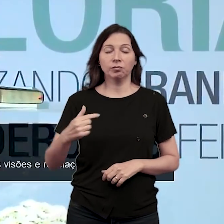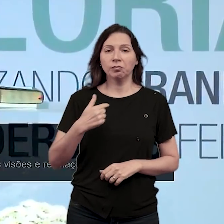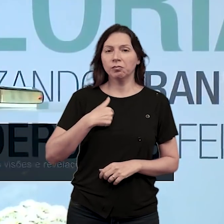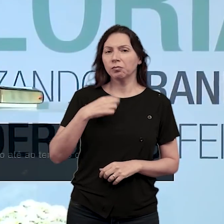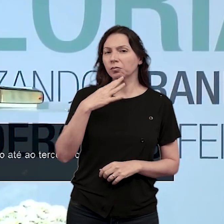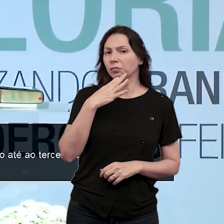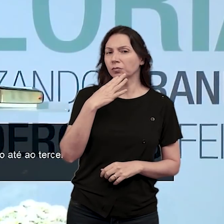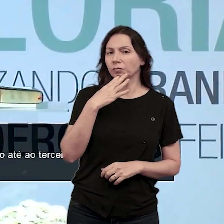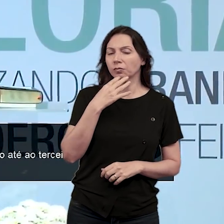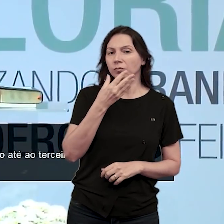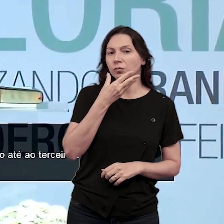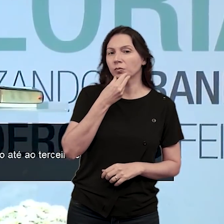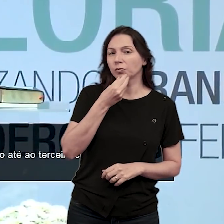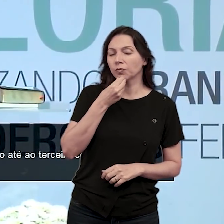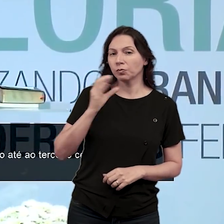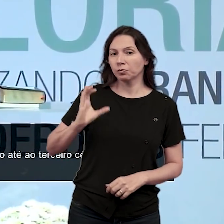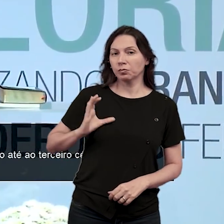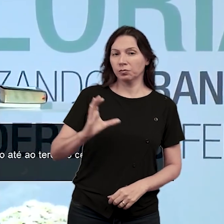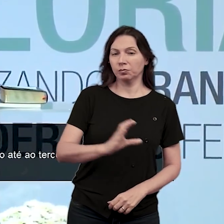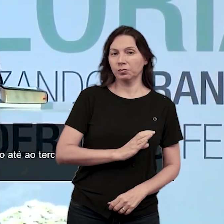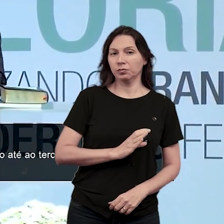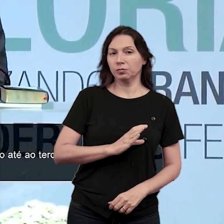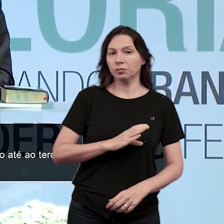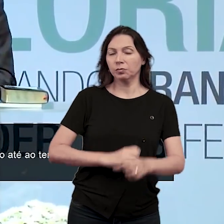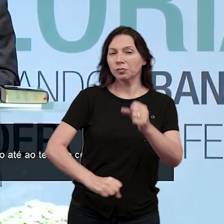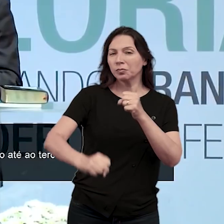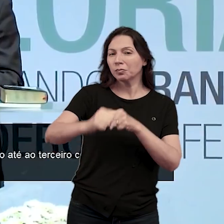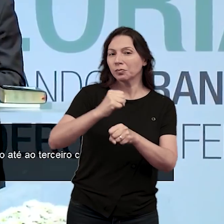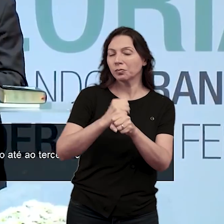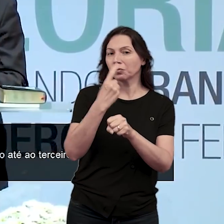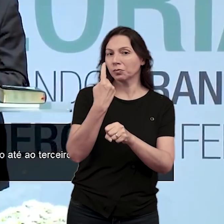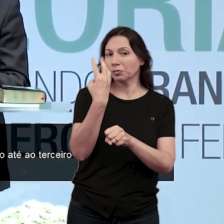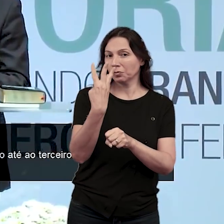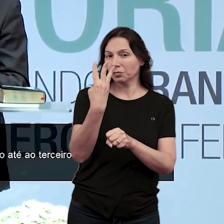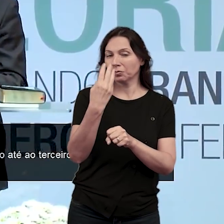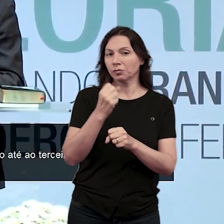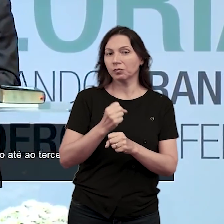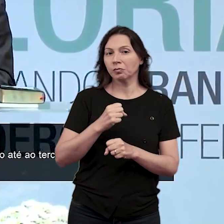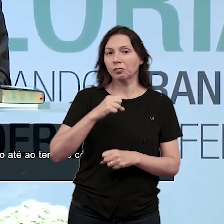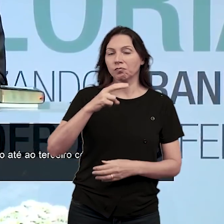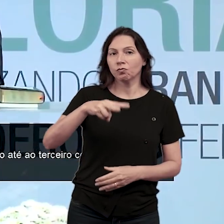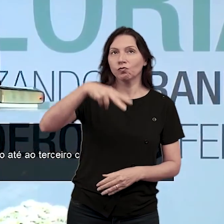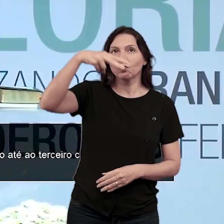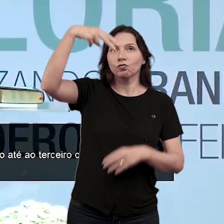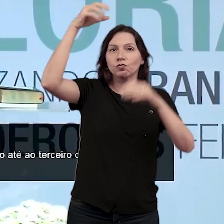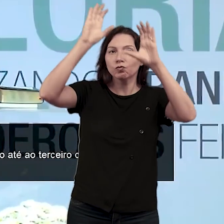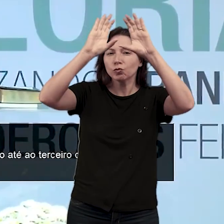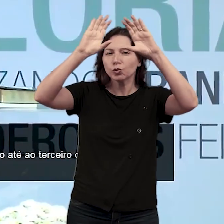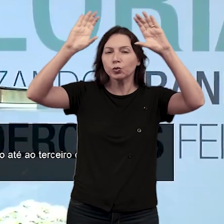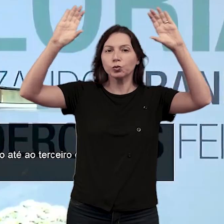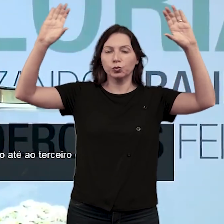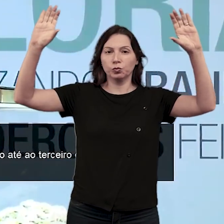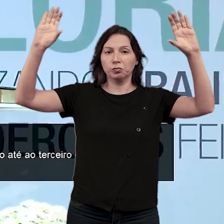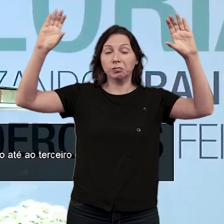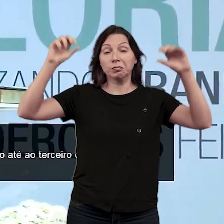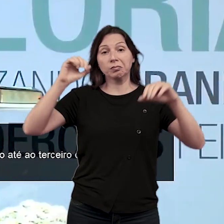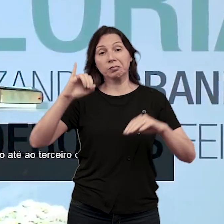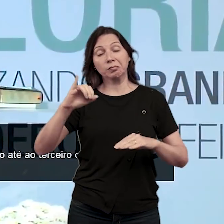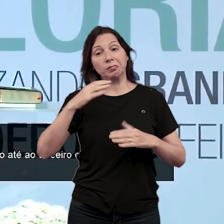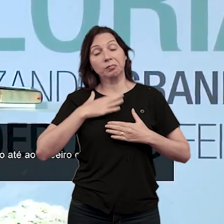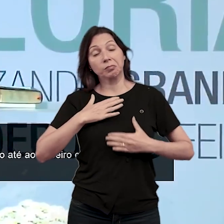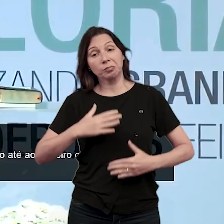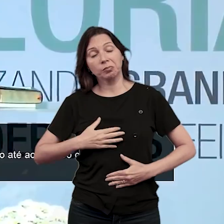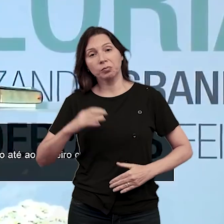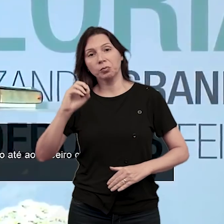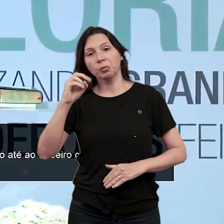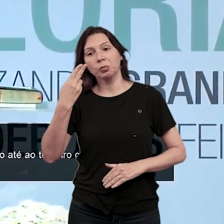Conheço um homem em Cristo, que há 14 anos foi arrebatado até o terceiro céu, se no corpo ou fora do